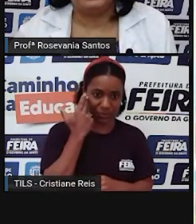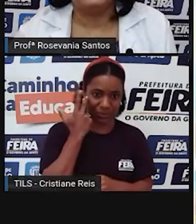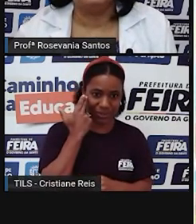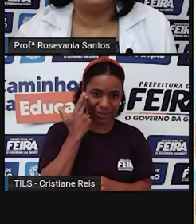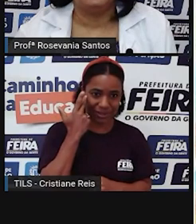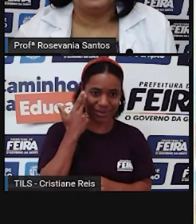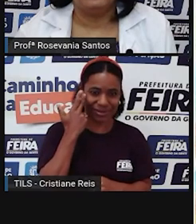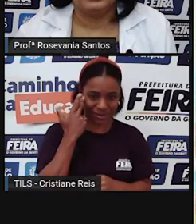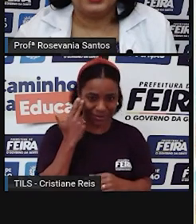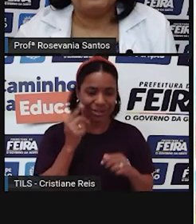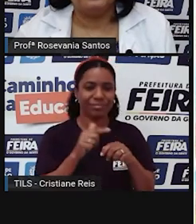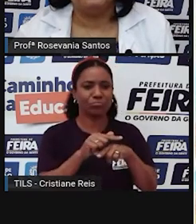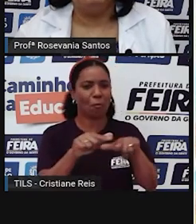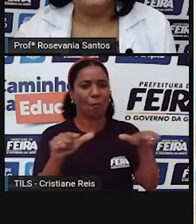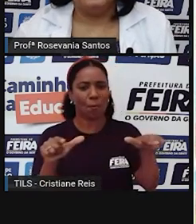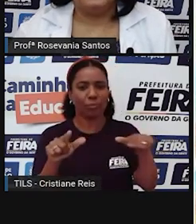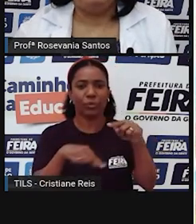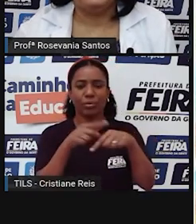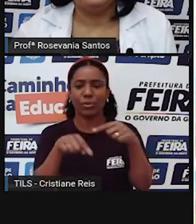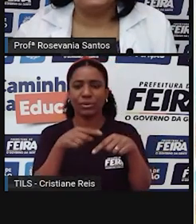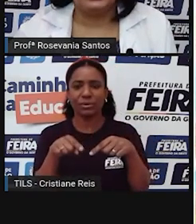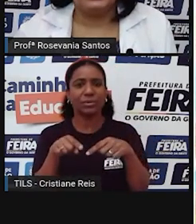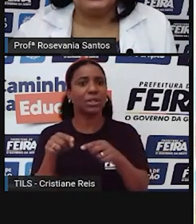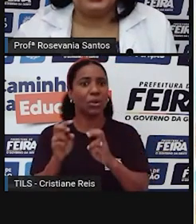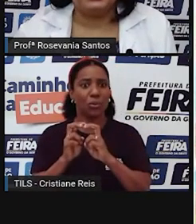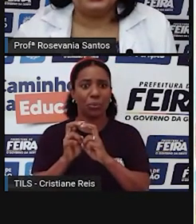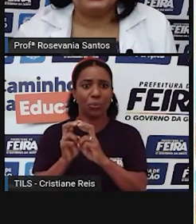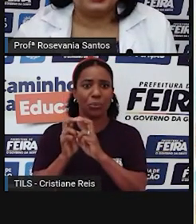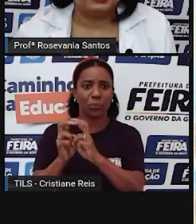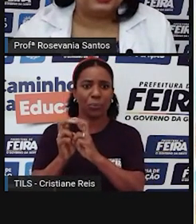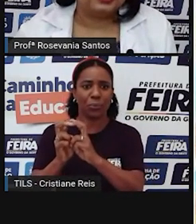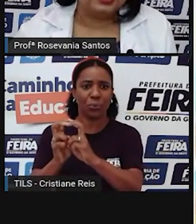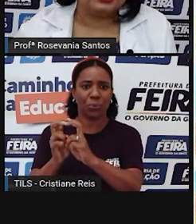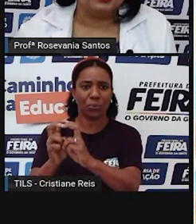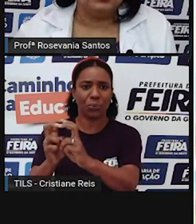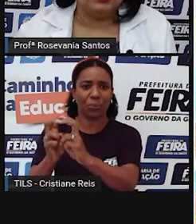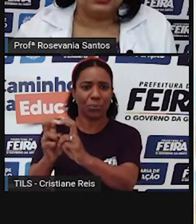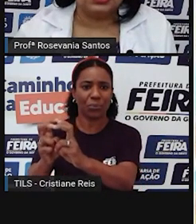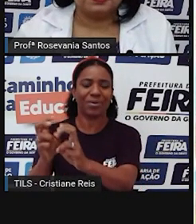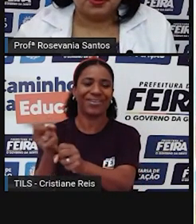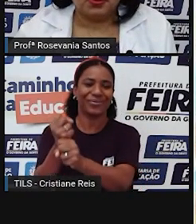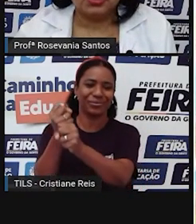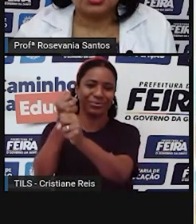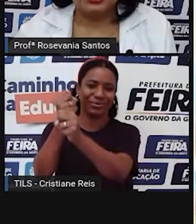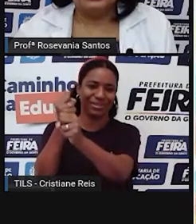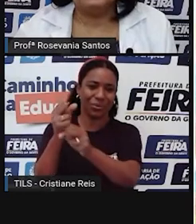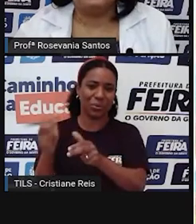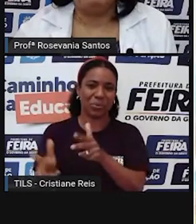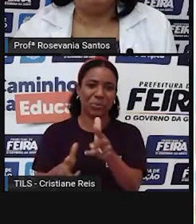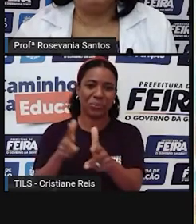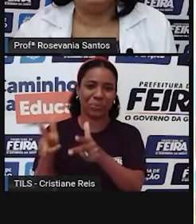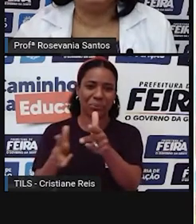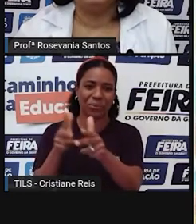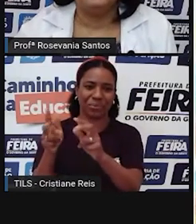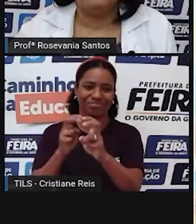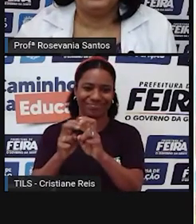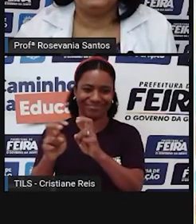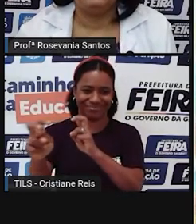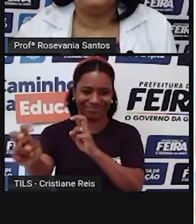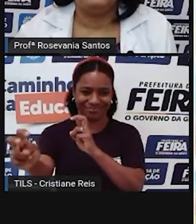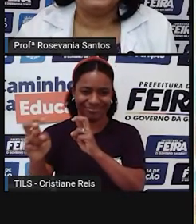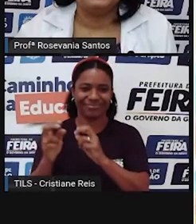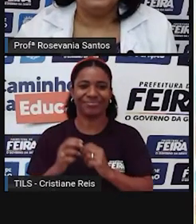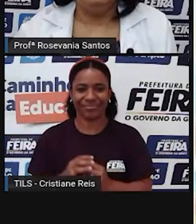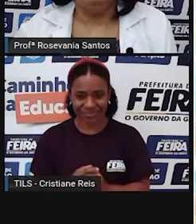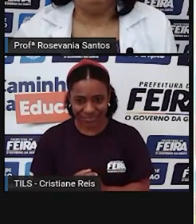um espaço geográfico. A partir daí, né, dessa questão do transporte, já favoreceu para